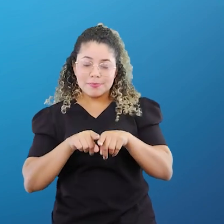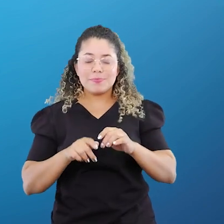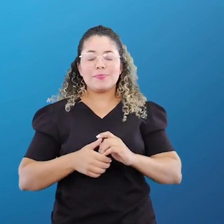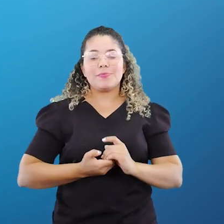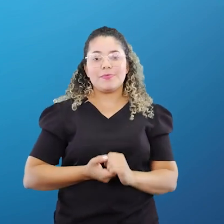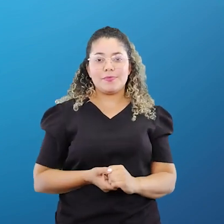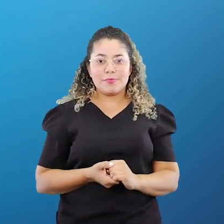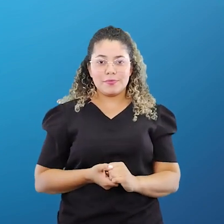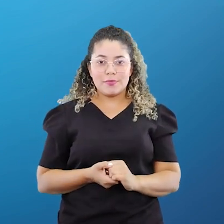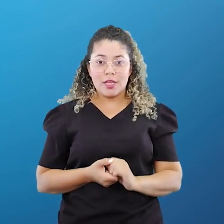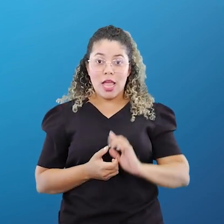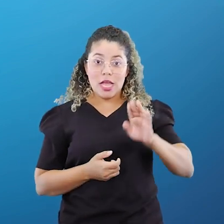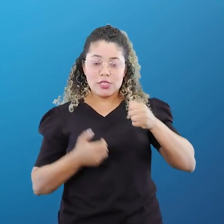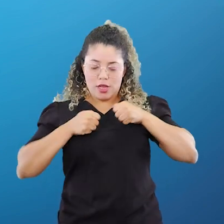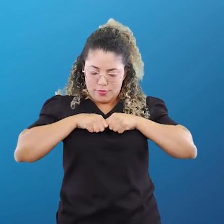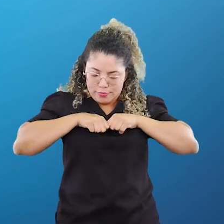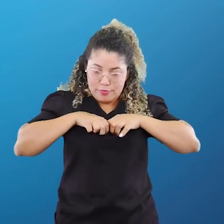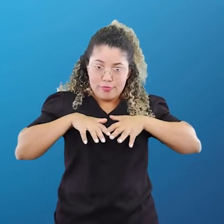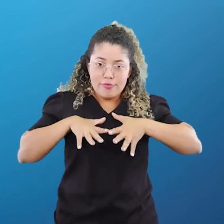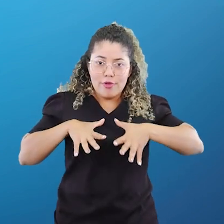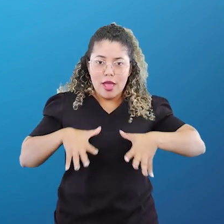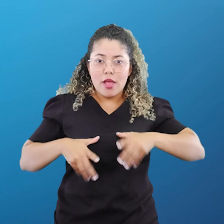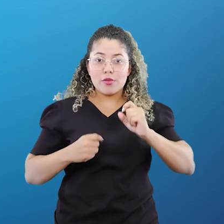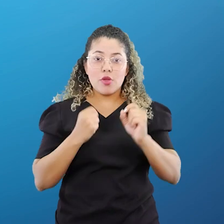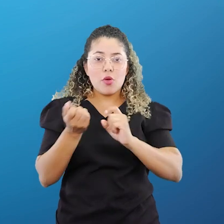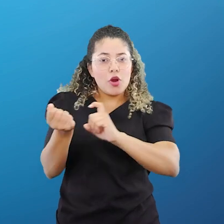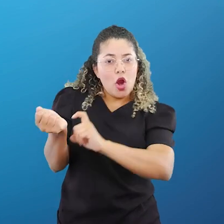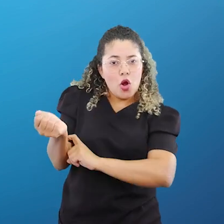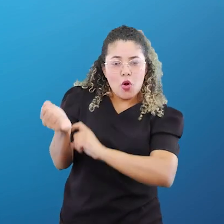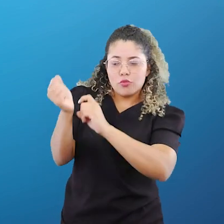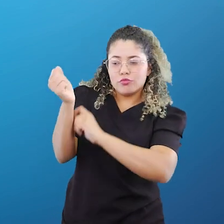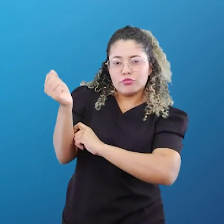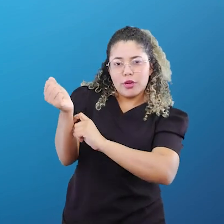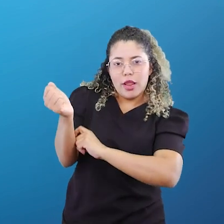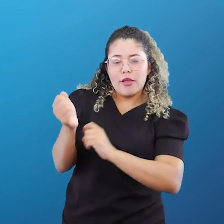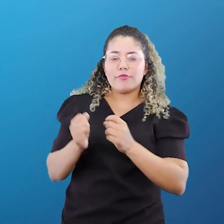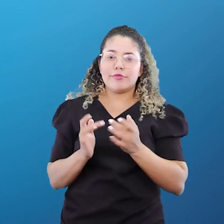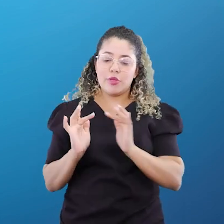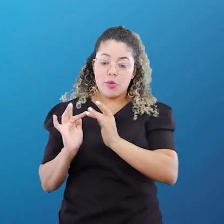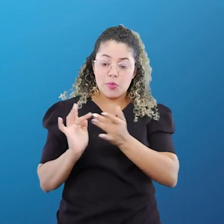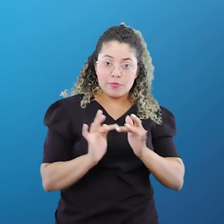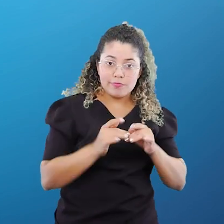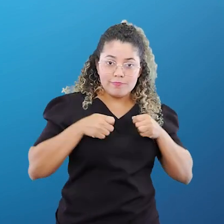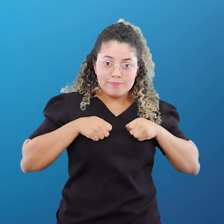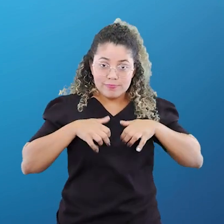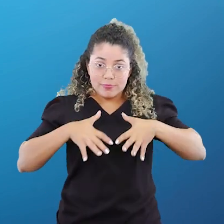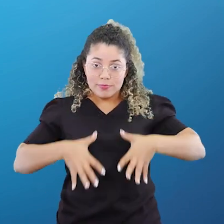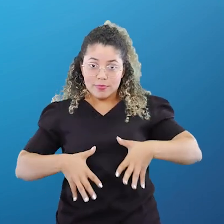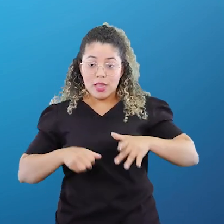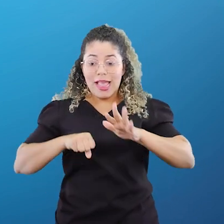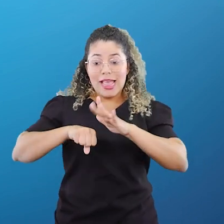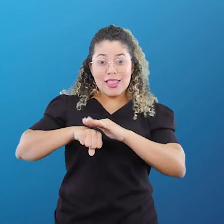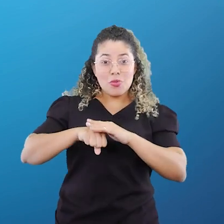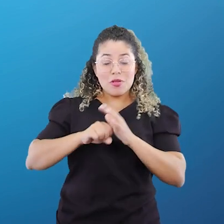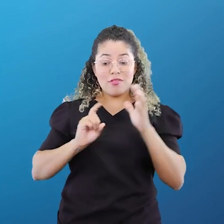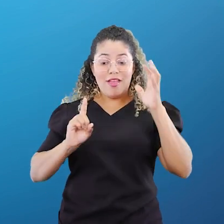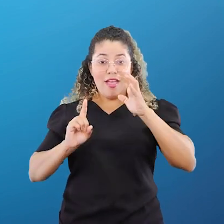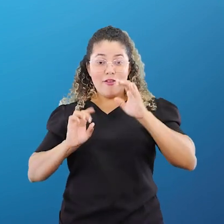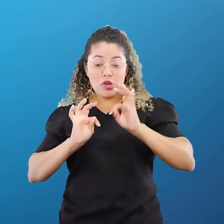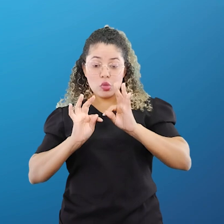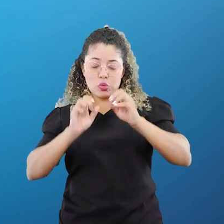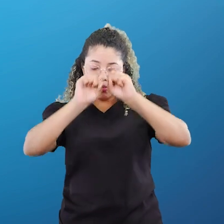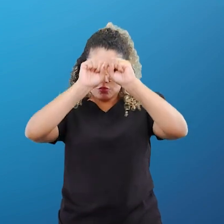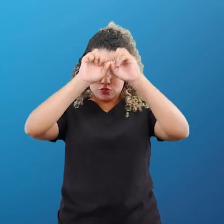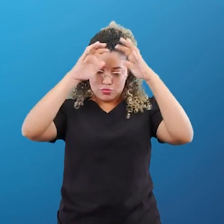espinal. Já o sistema nervoso periférico é composto pelos nervos e suas terminações. Então, as doenças afetam